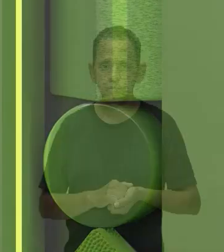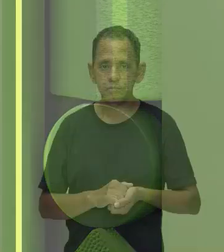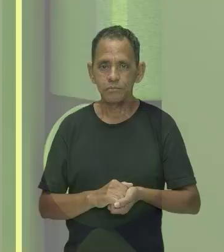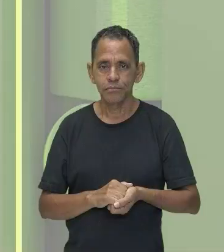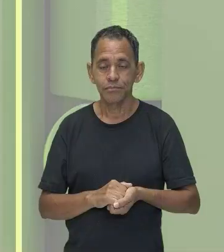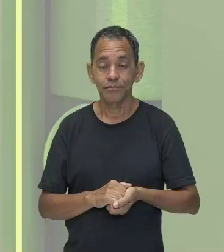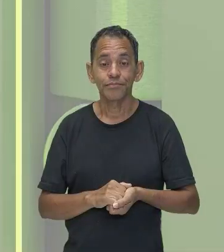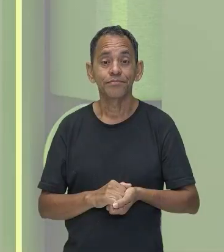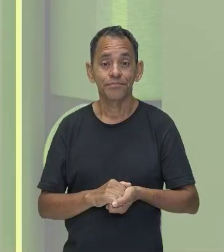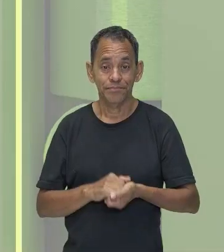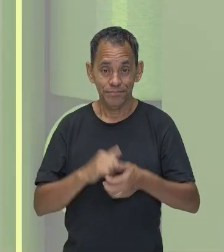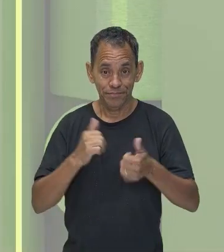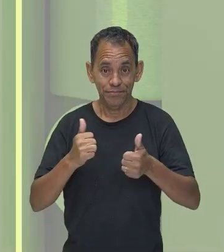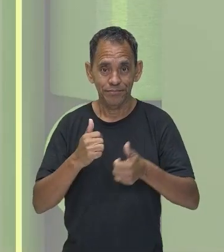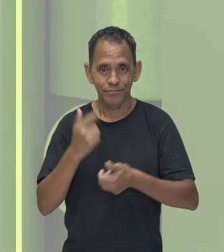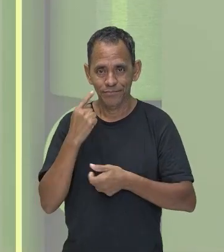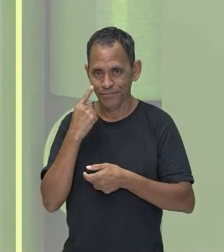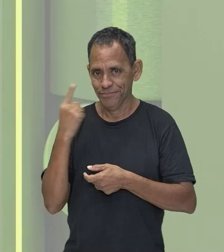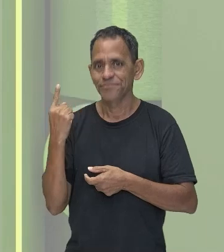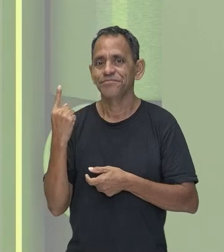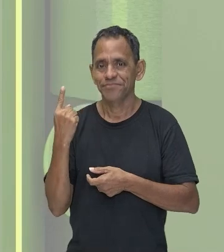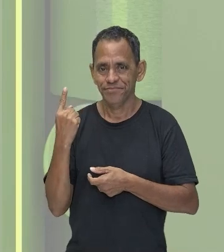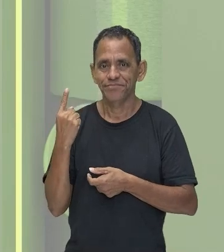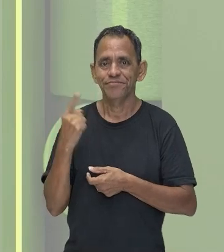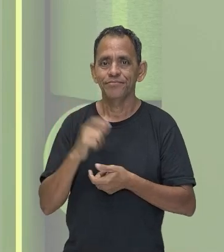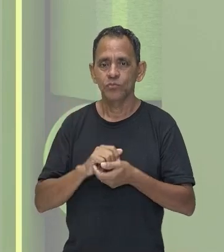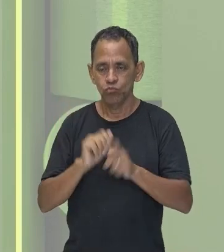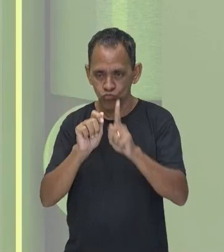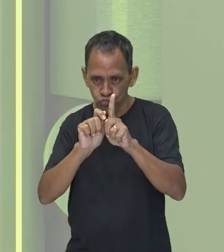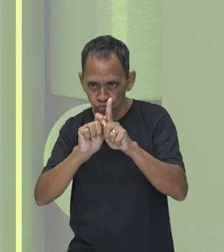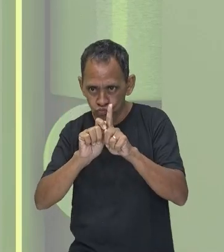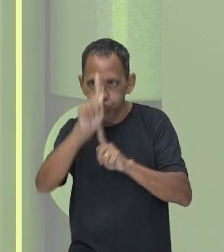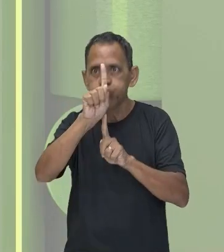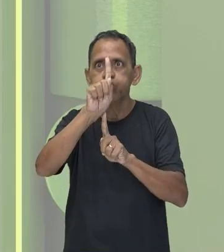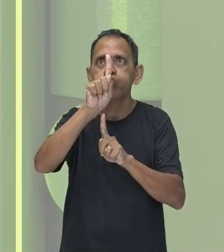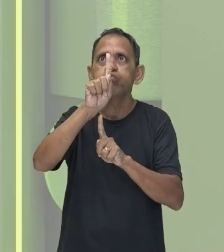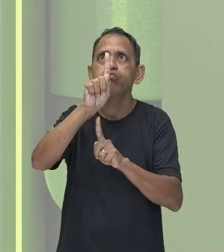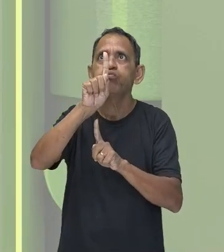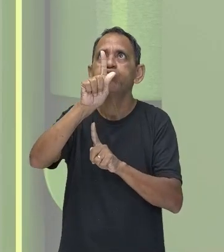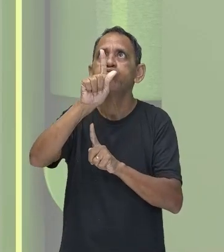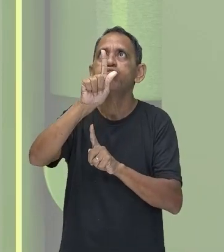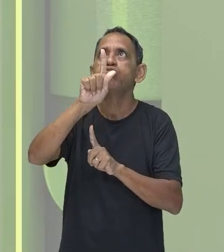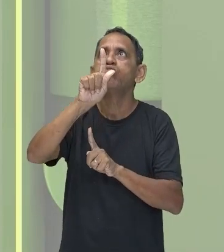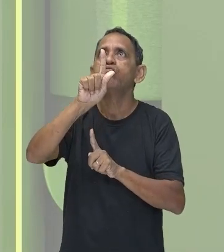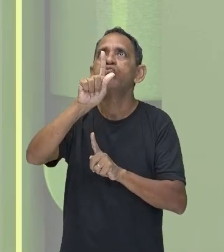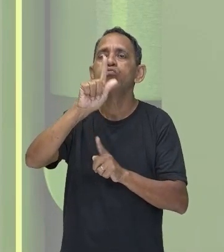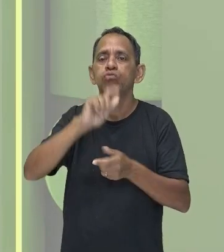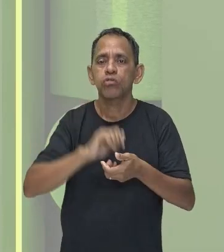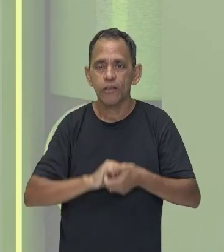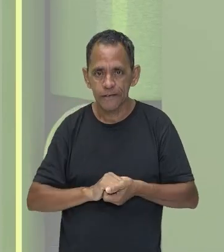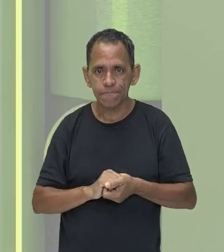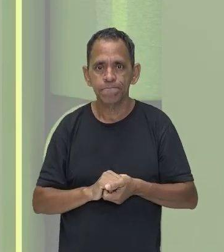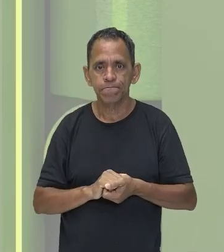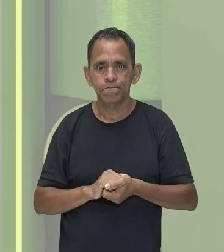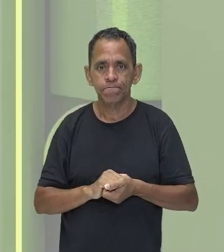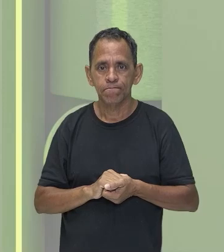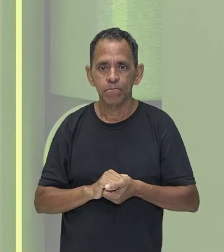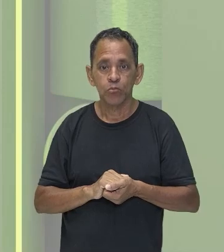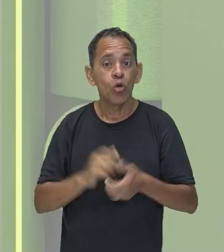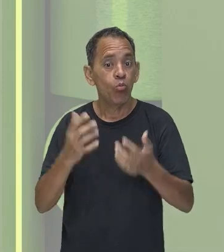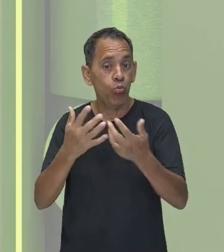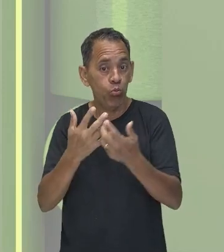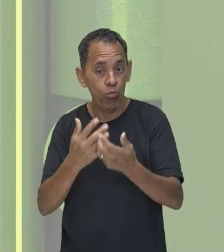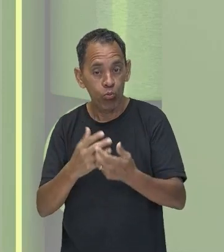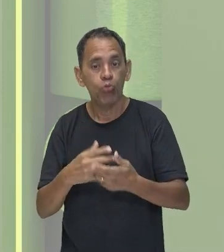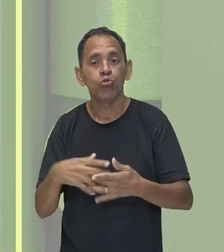Muito bem, aí nós vimos um motor altamente potente, né? Que é o motor que lança os foguetes no espaço. Pessoal, eu espero que vocês